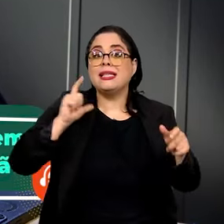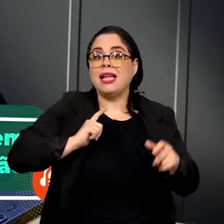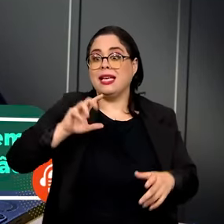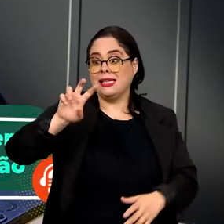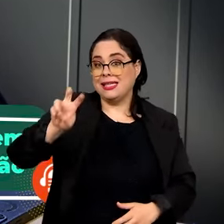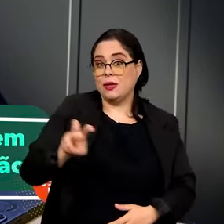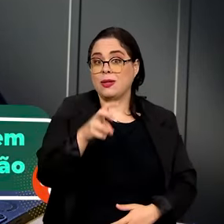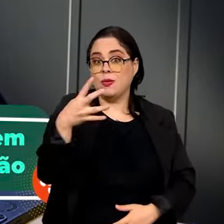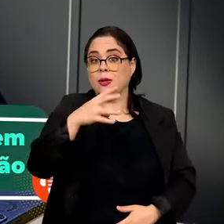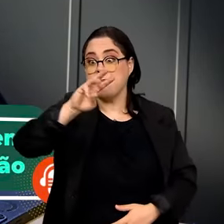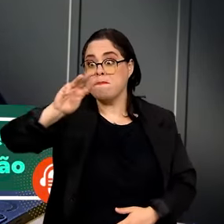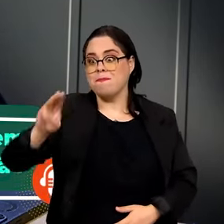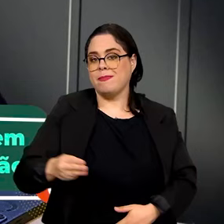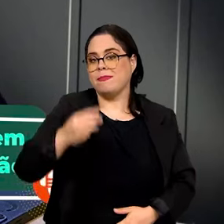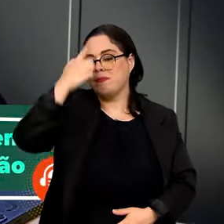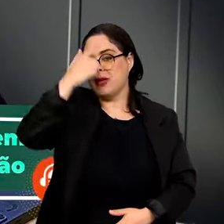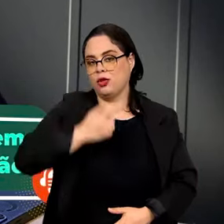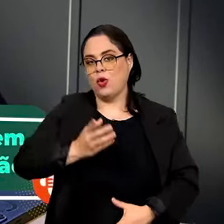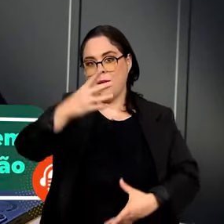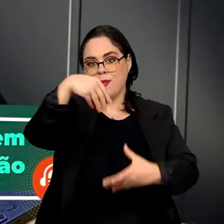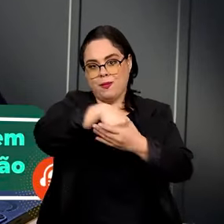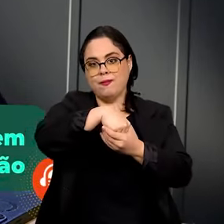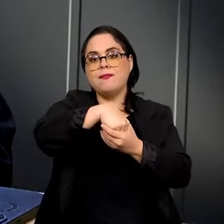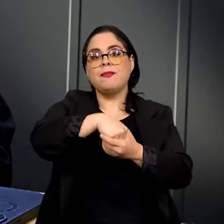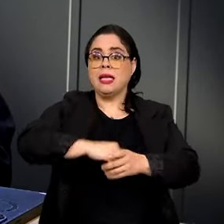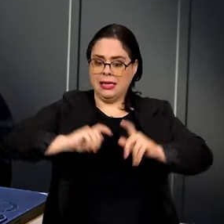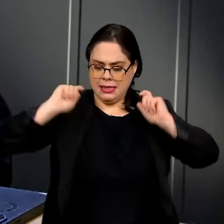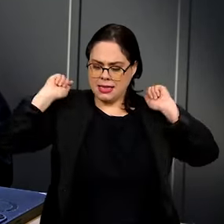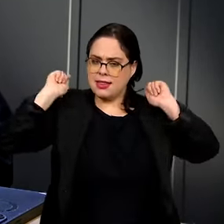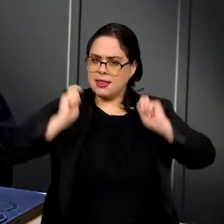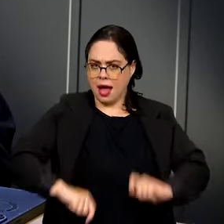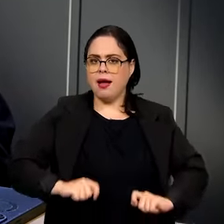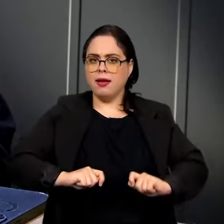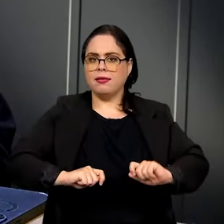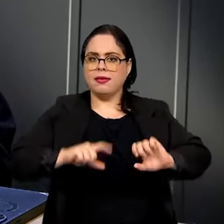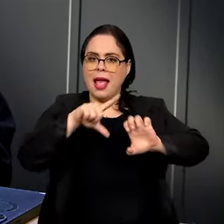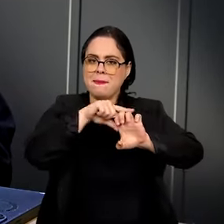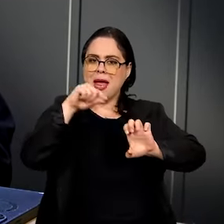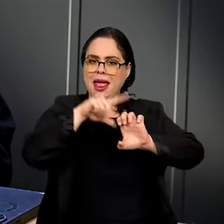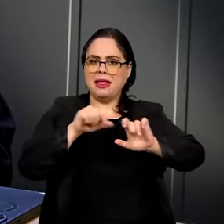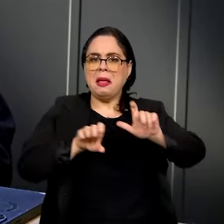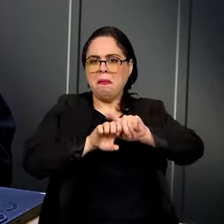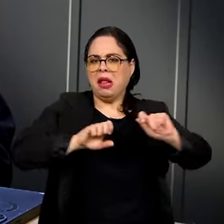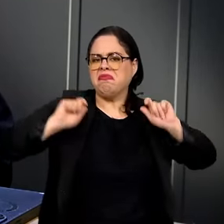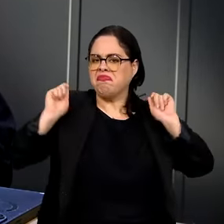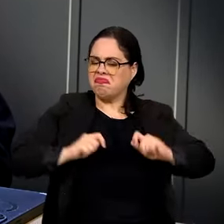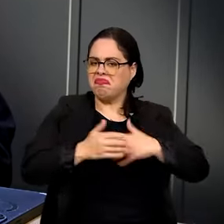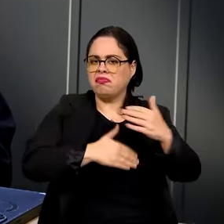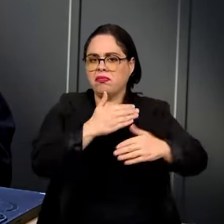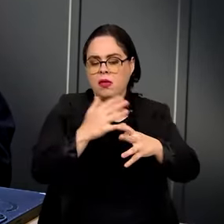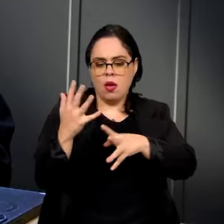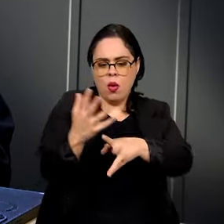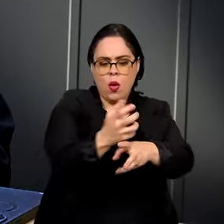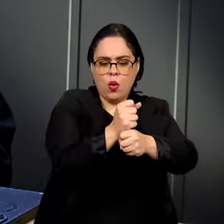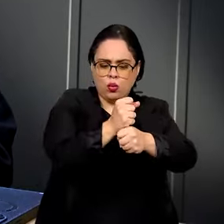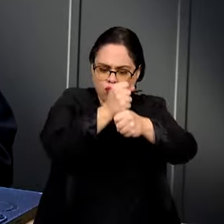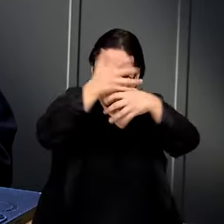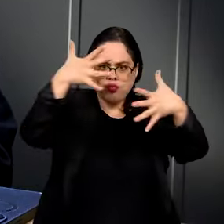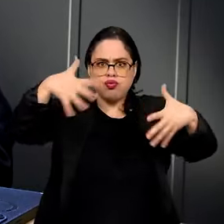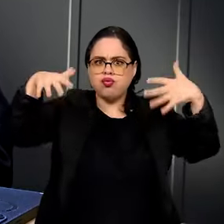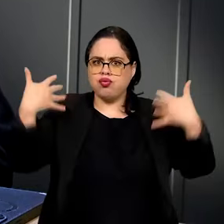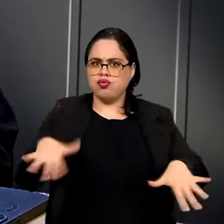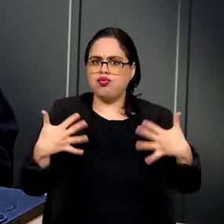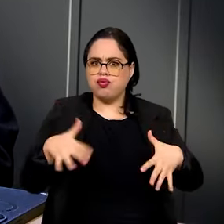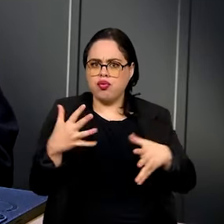ativo você tem aí 54 milhões de pessoas em condições de empreender Então os